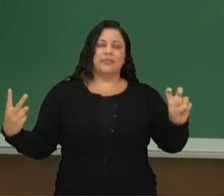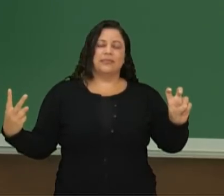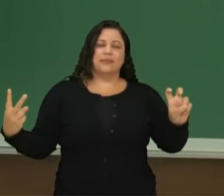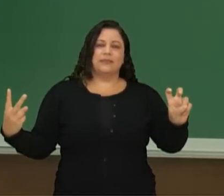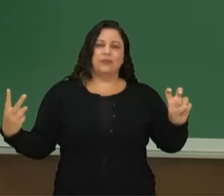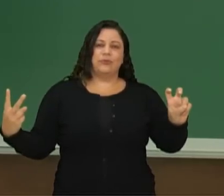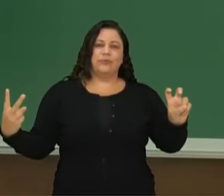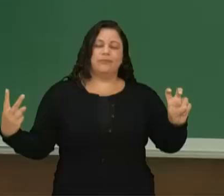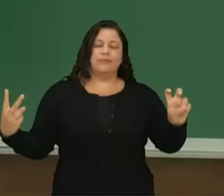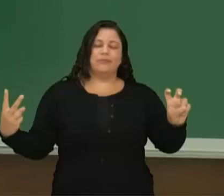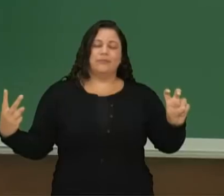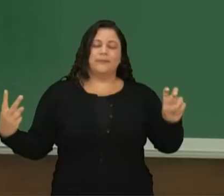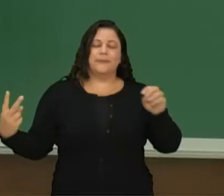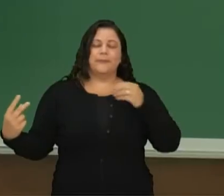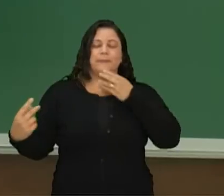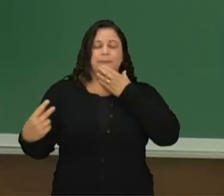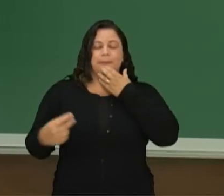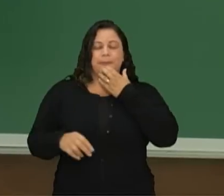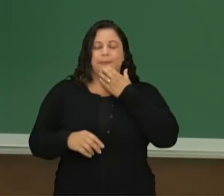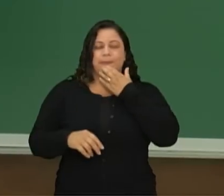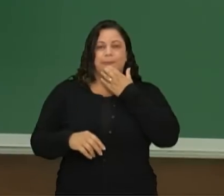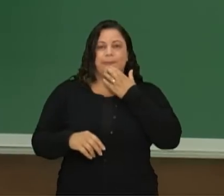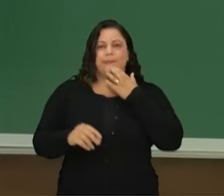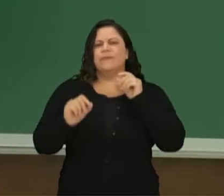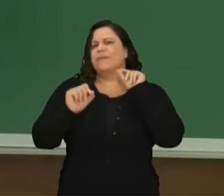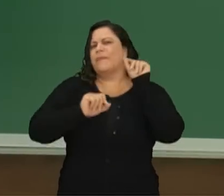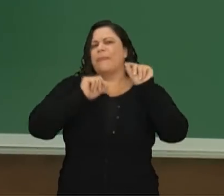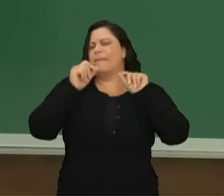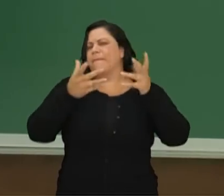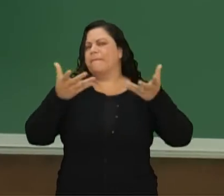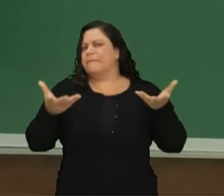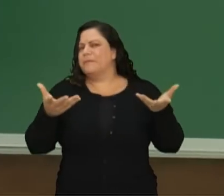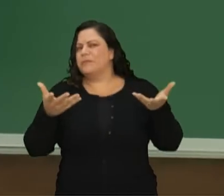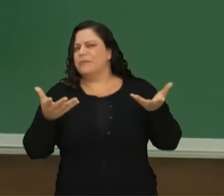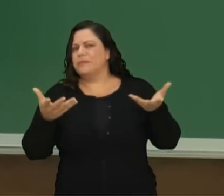sofreram 5 acidentes. Quem que é o